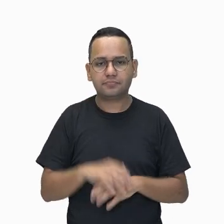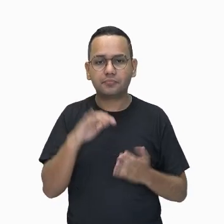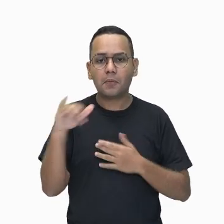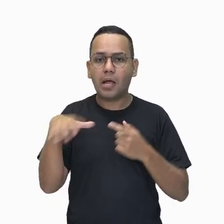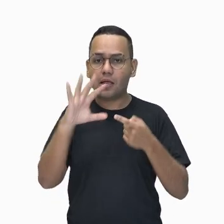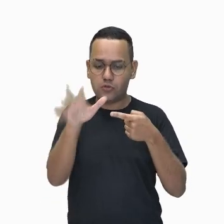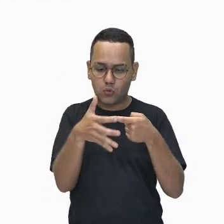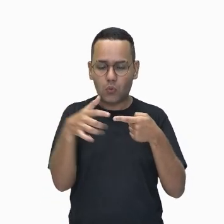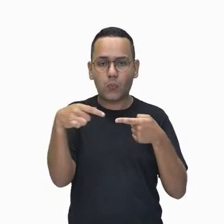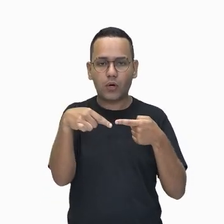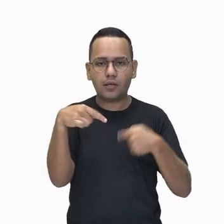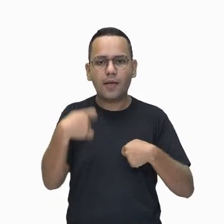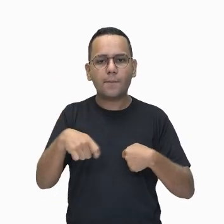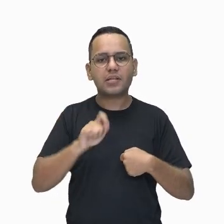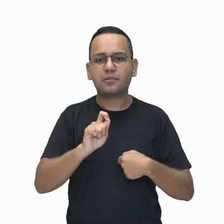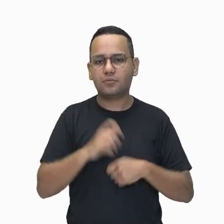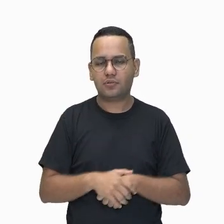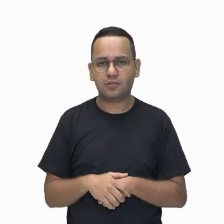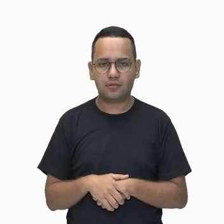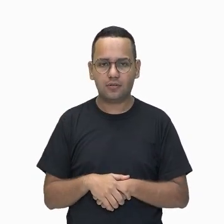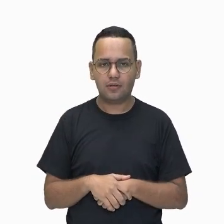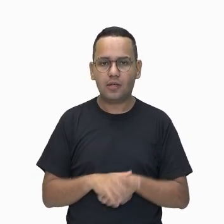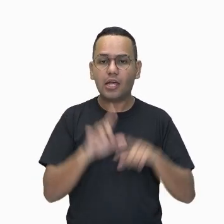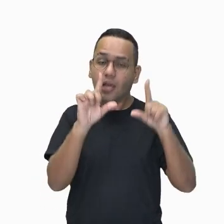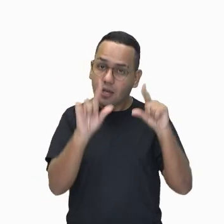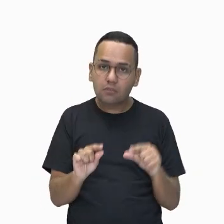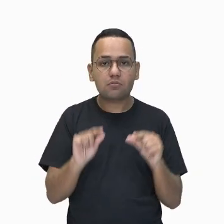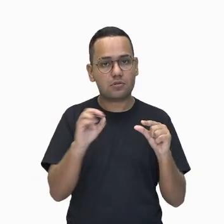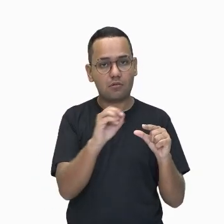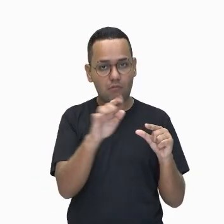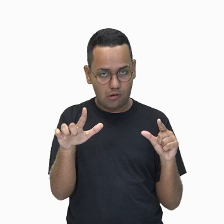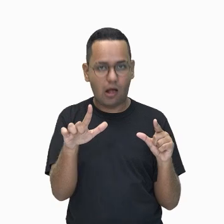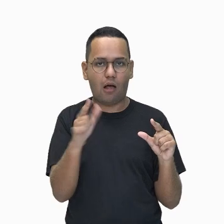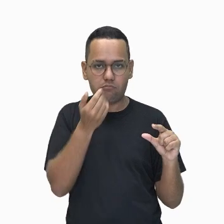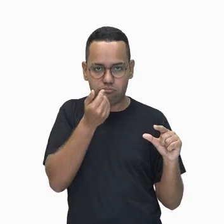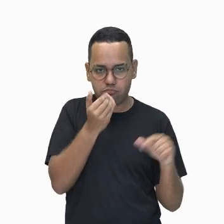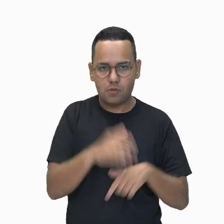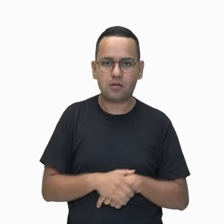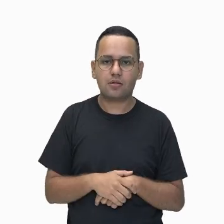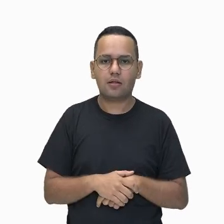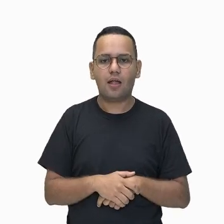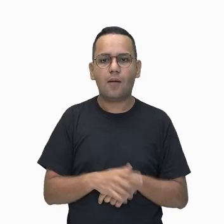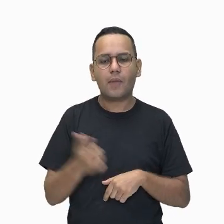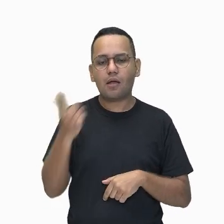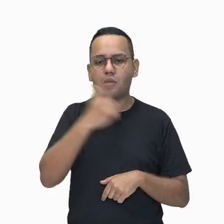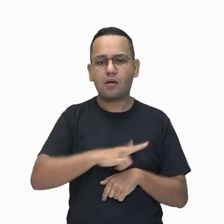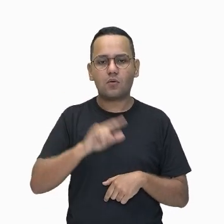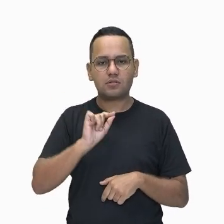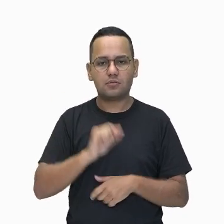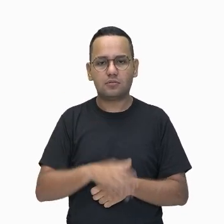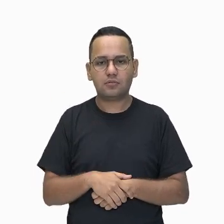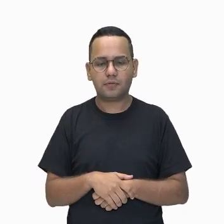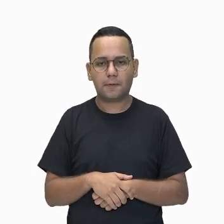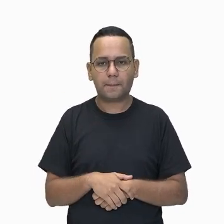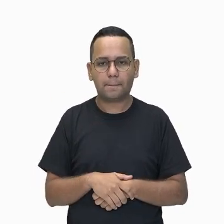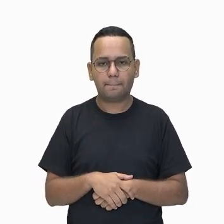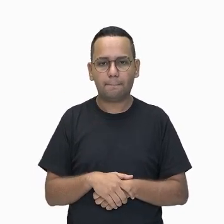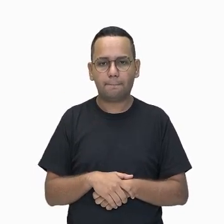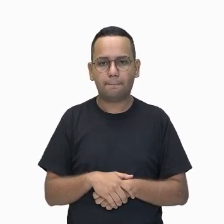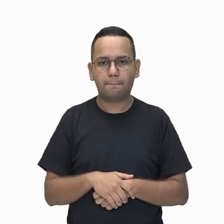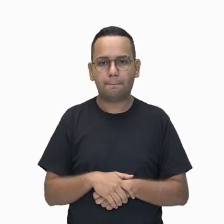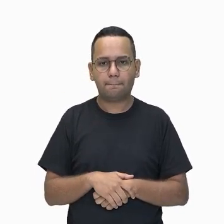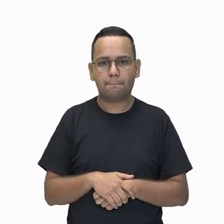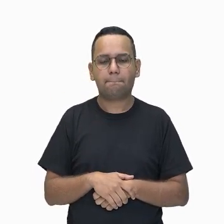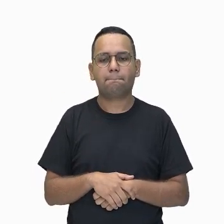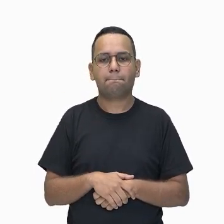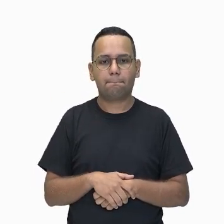de uma redução na ingestão calórica, tá? Para que eles consigam diminuir o peso e a quantidade de